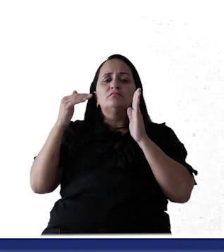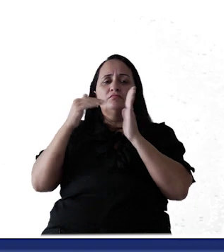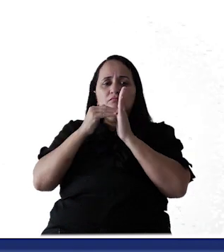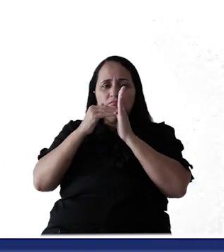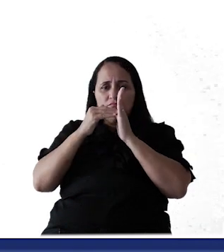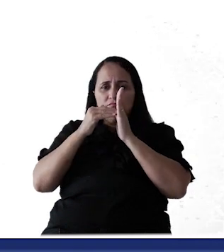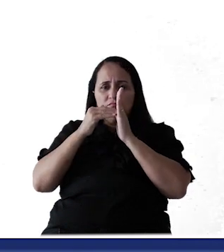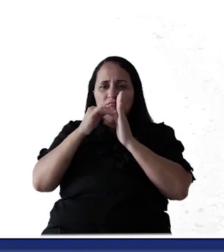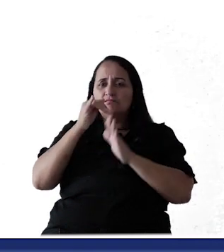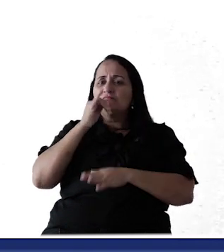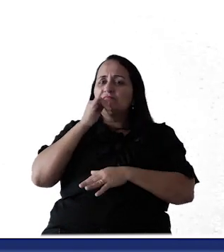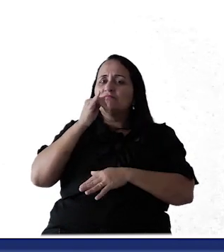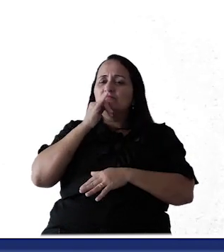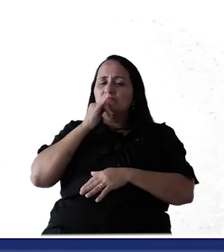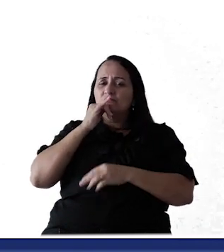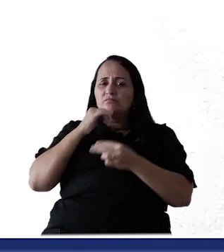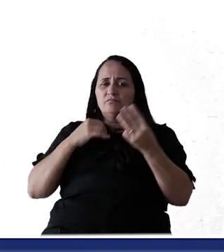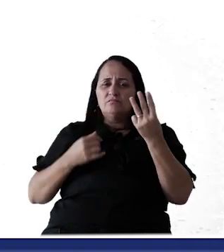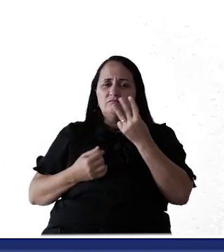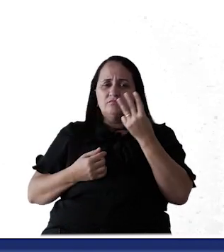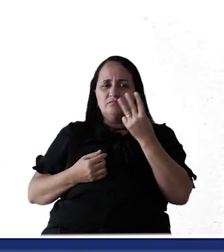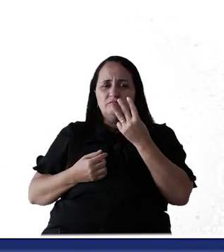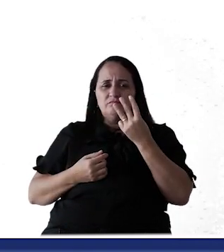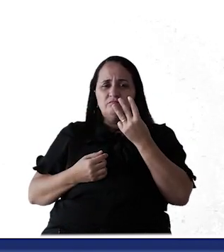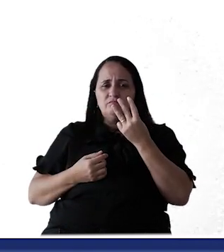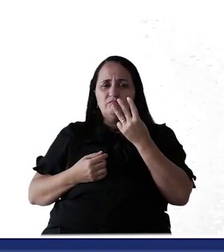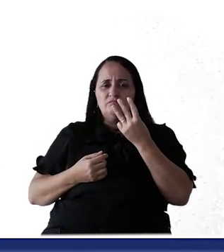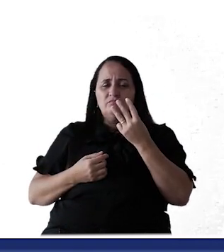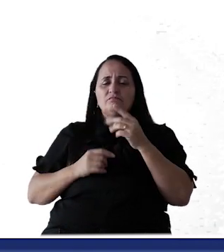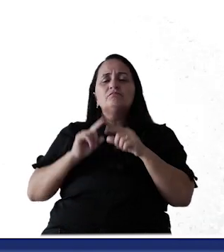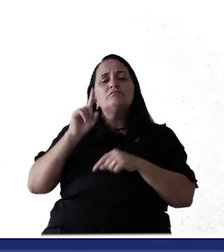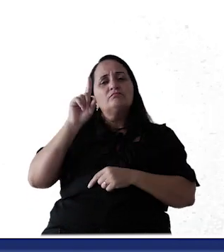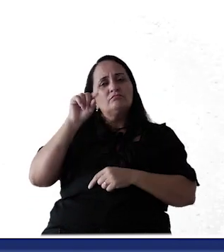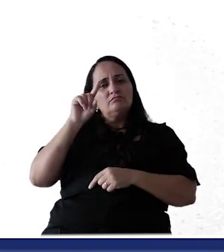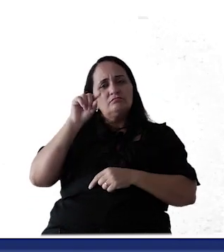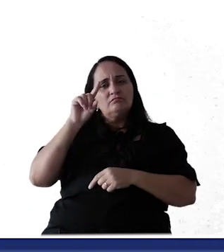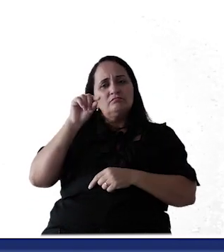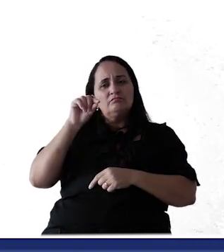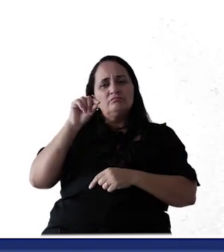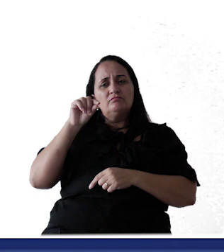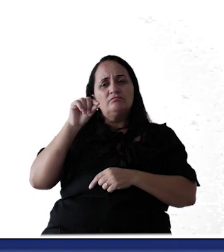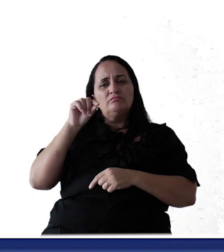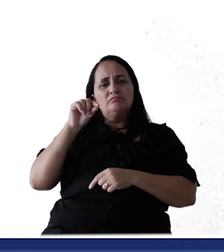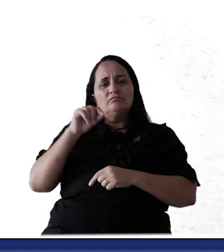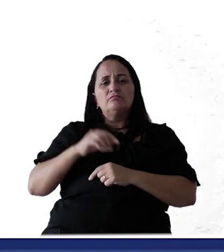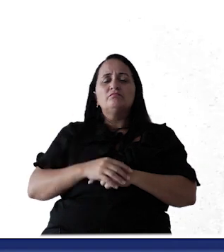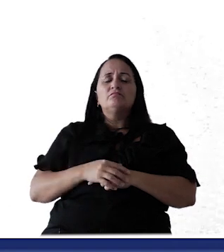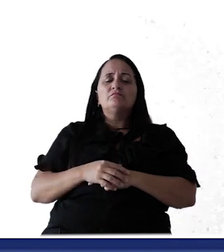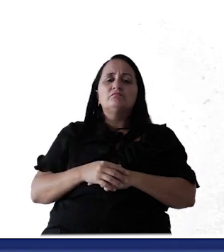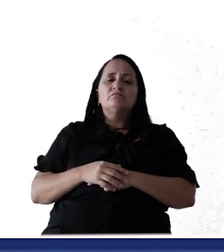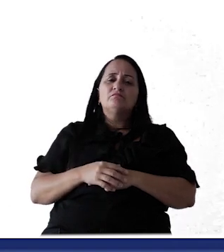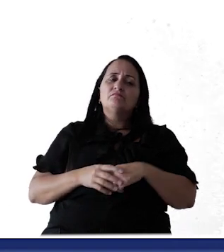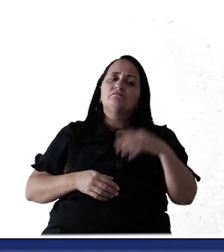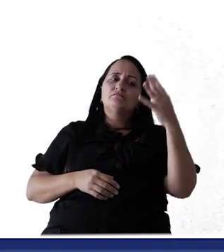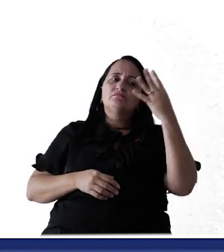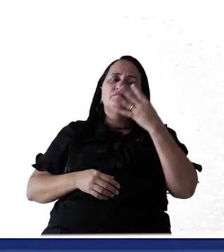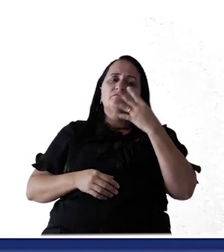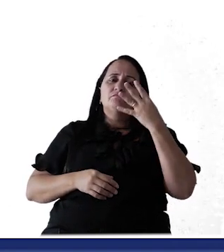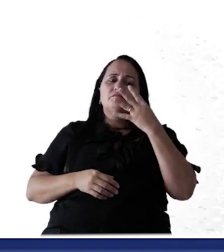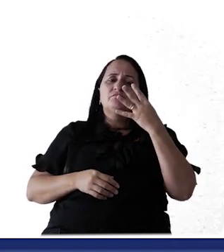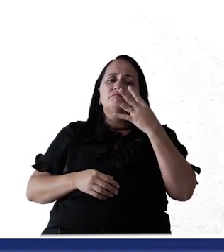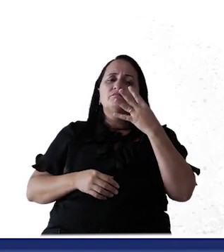o exemplo no terceiro. Exatamente. E o número